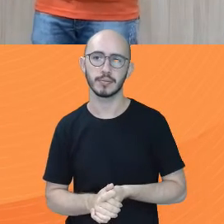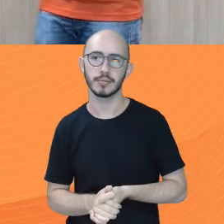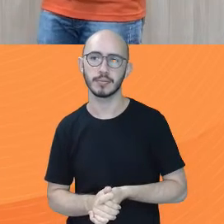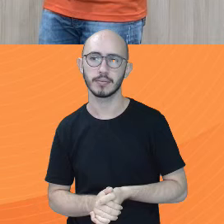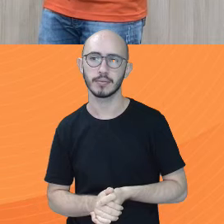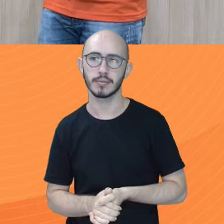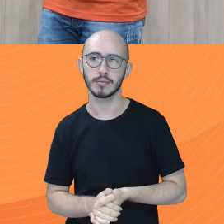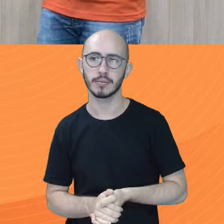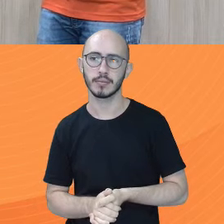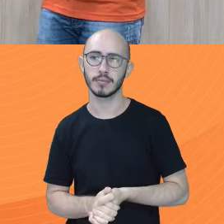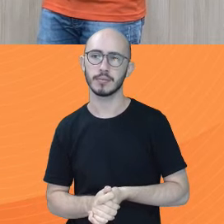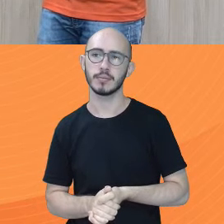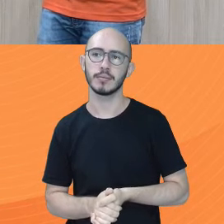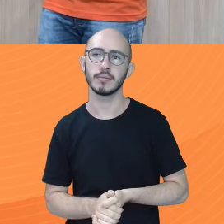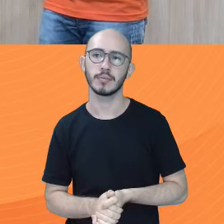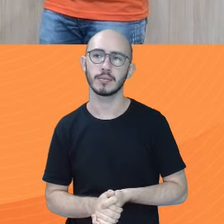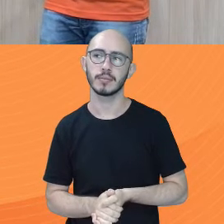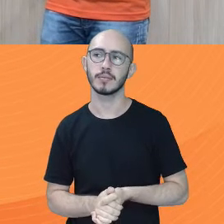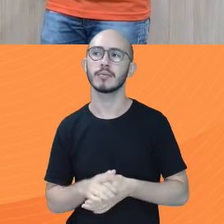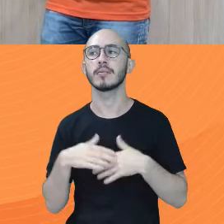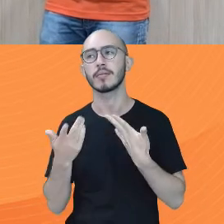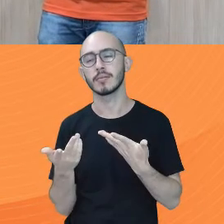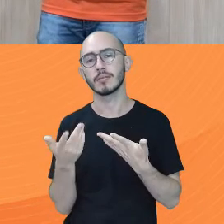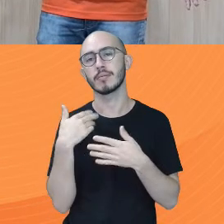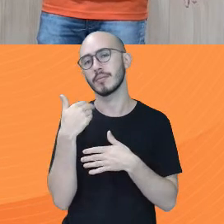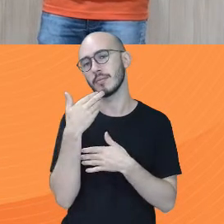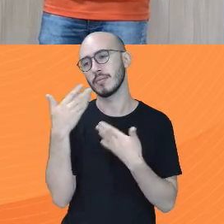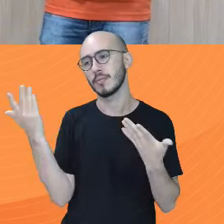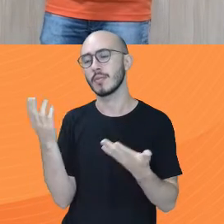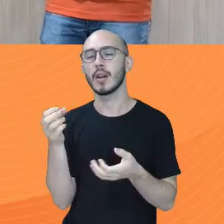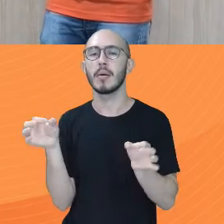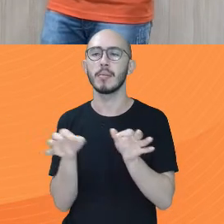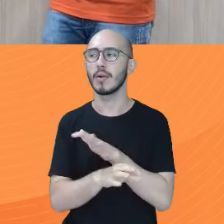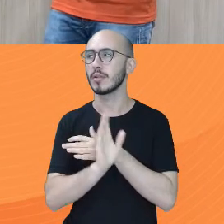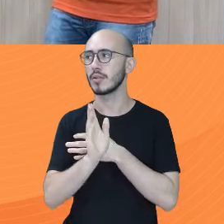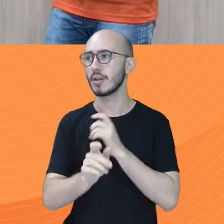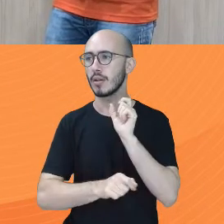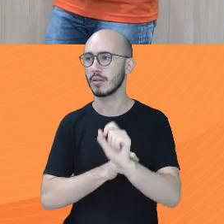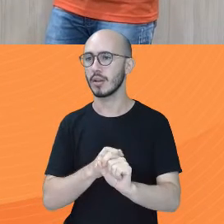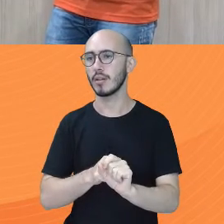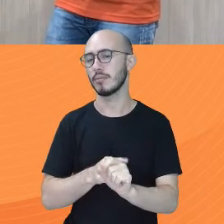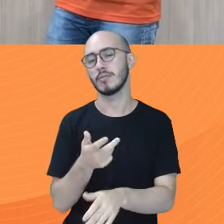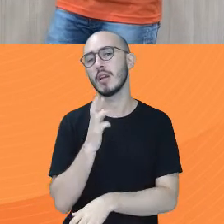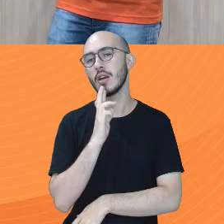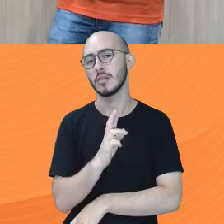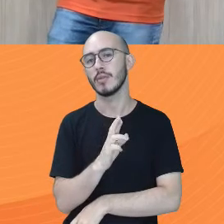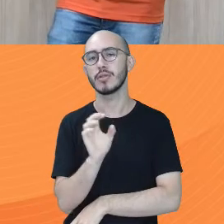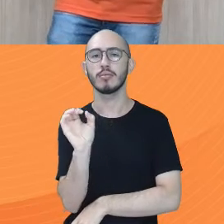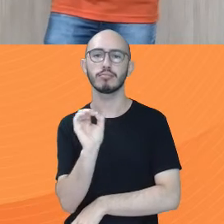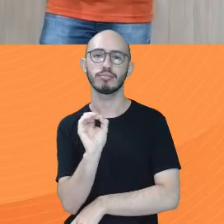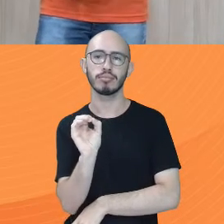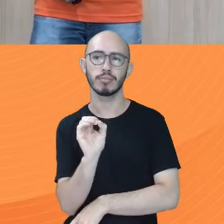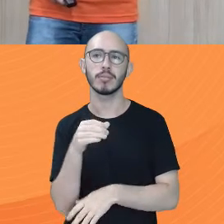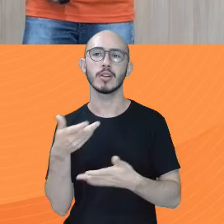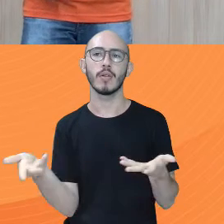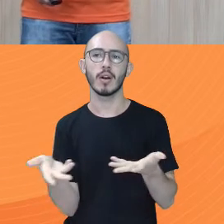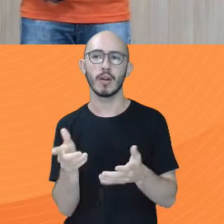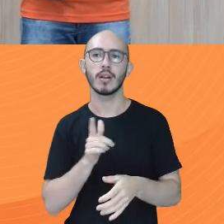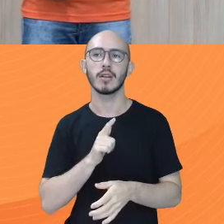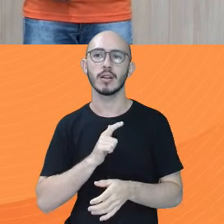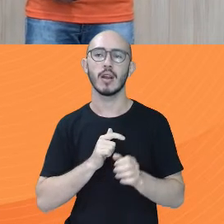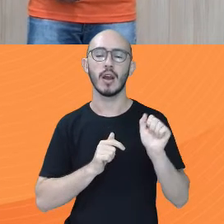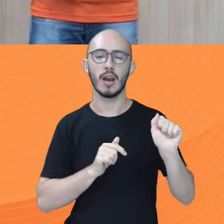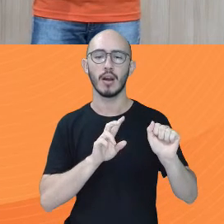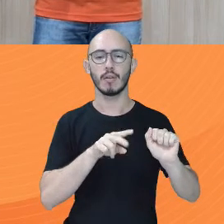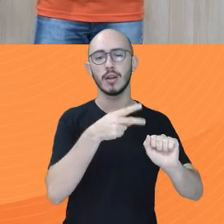B vai dar igual a tube, vai cortar, vai dar igual a zero. Então, eu fiquei aí com A ao quadrado